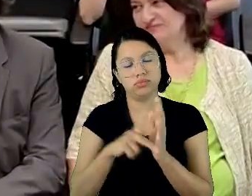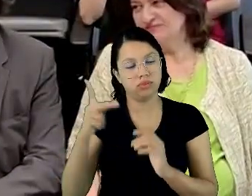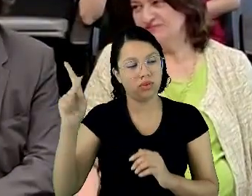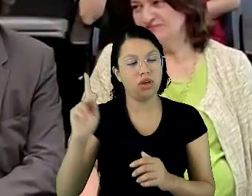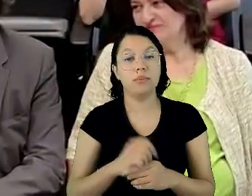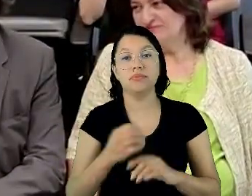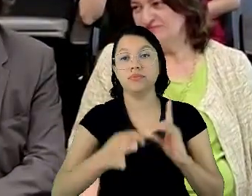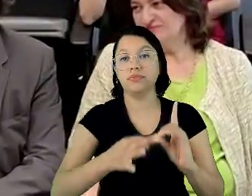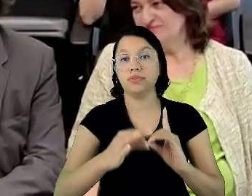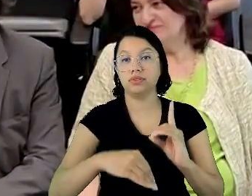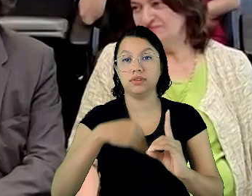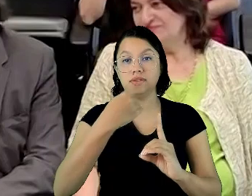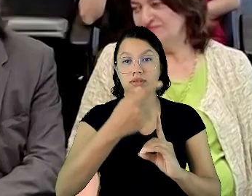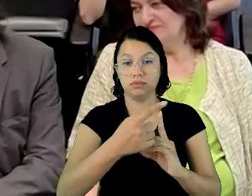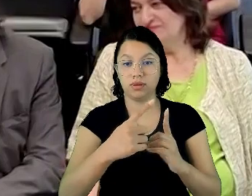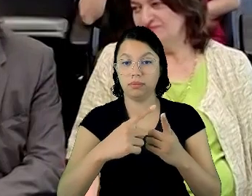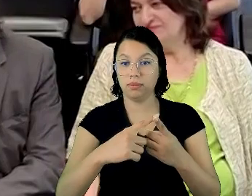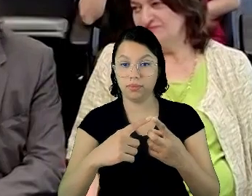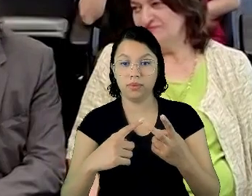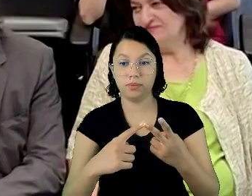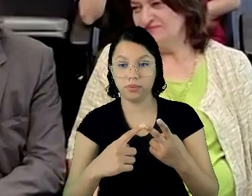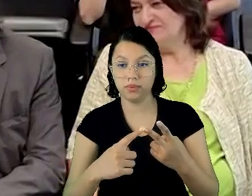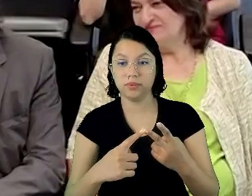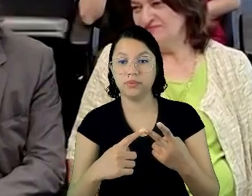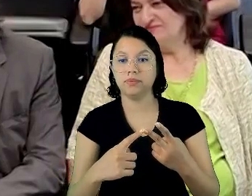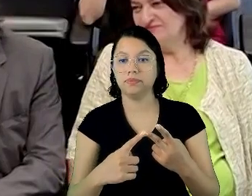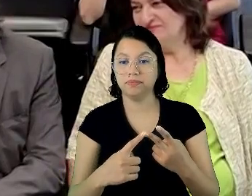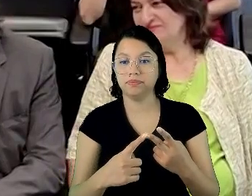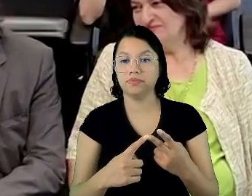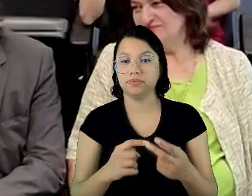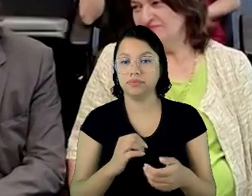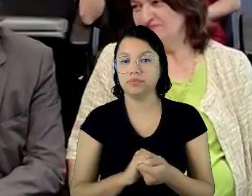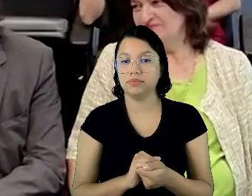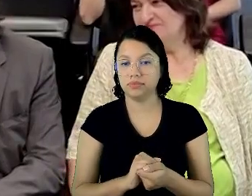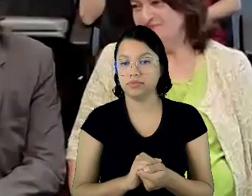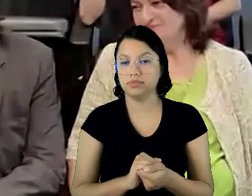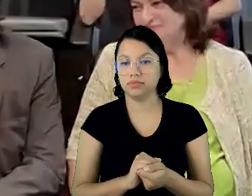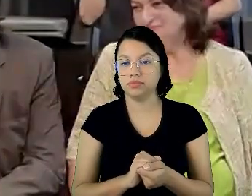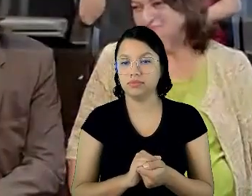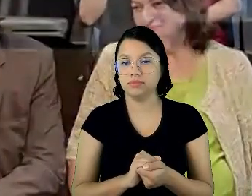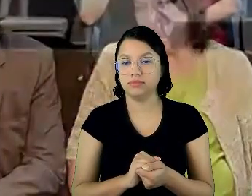Mônica Nobre, futura conselheira no Conselho Nacional de Justiça,